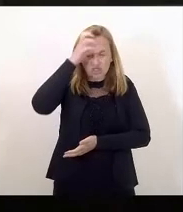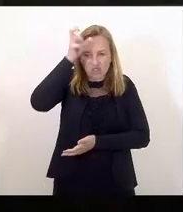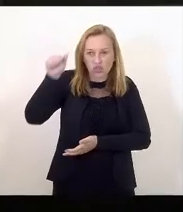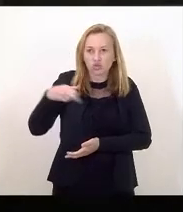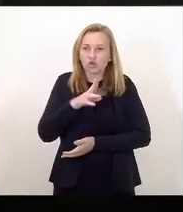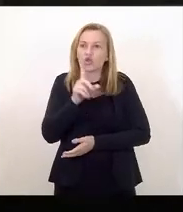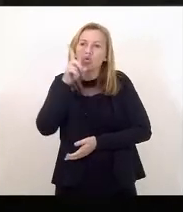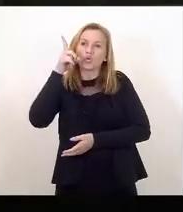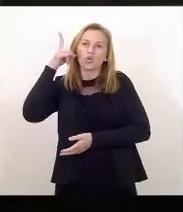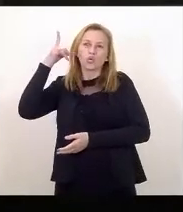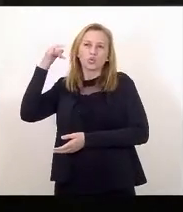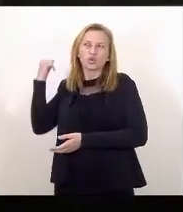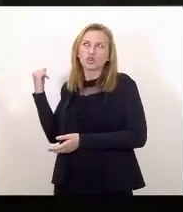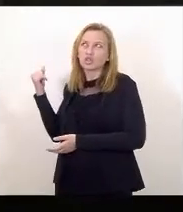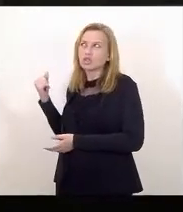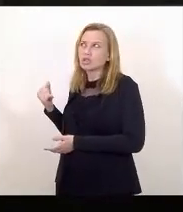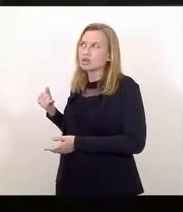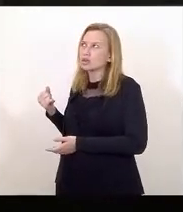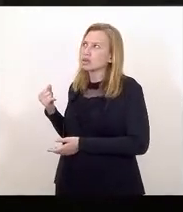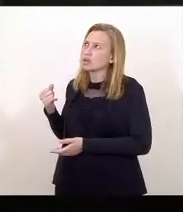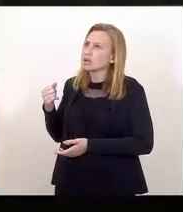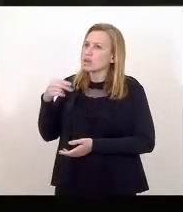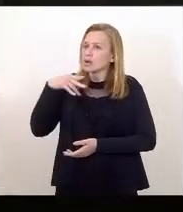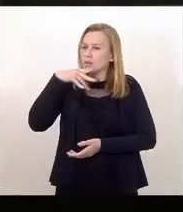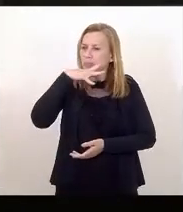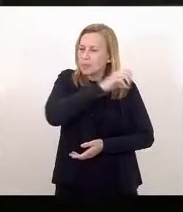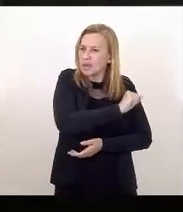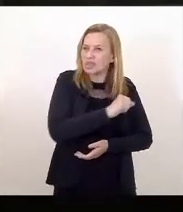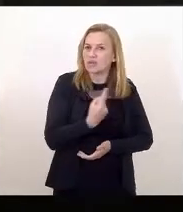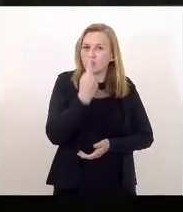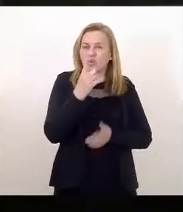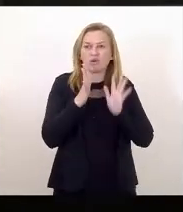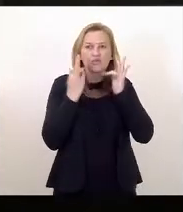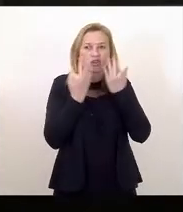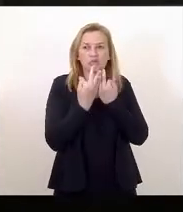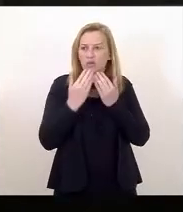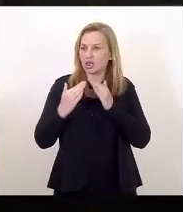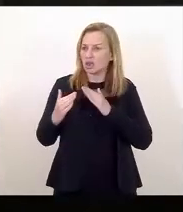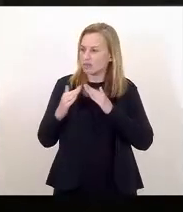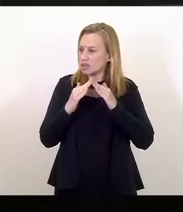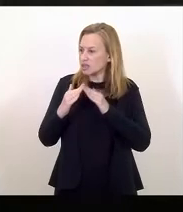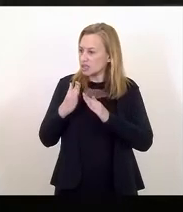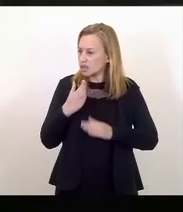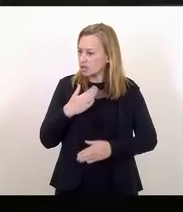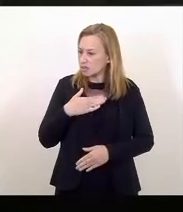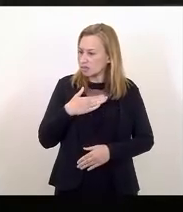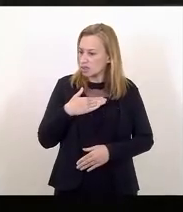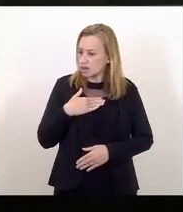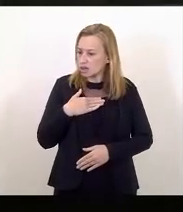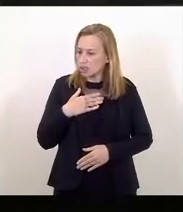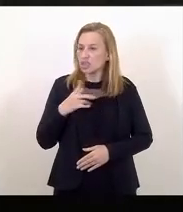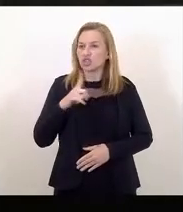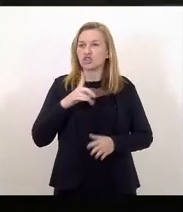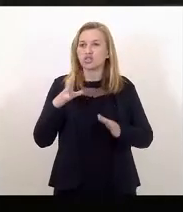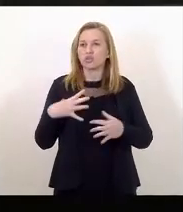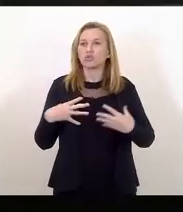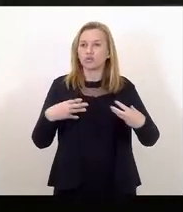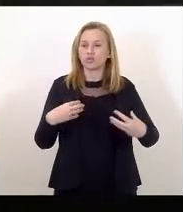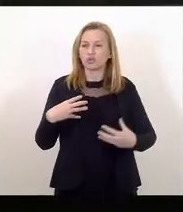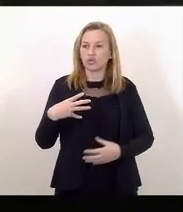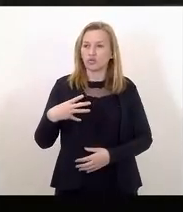um dia percebi que uma família vizinha nossa tinha um filho portador de